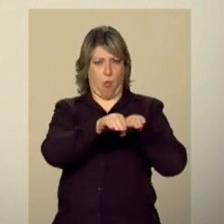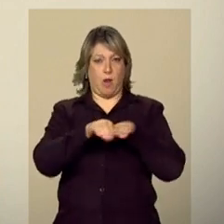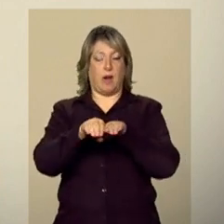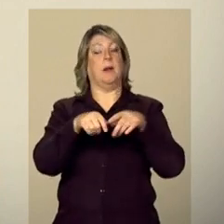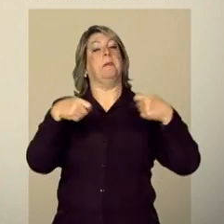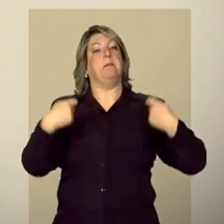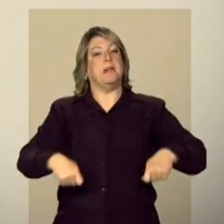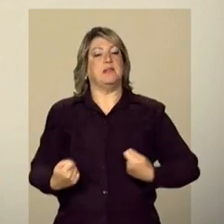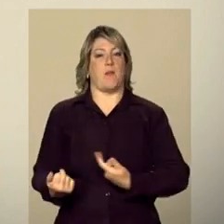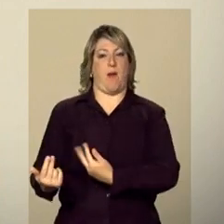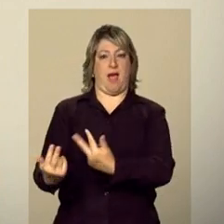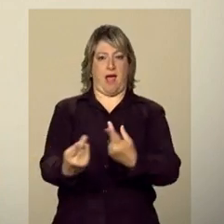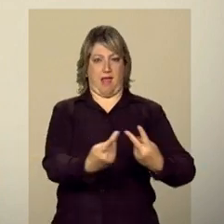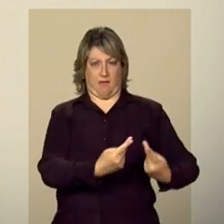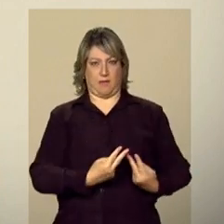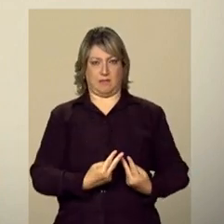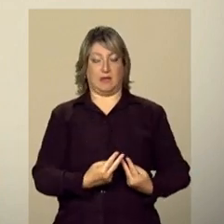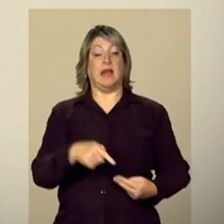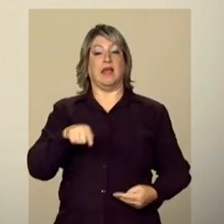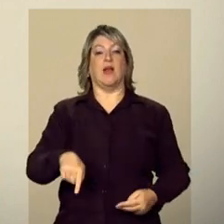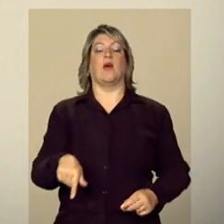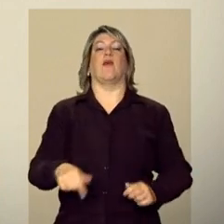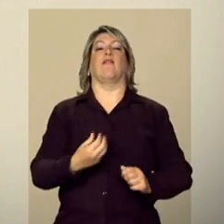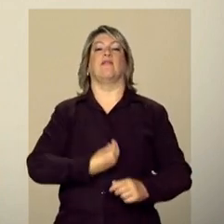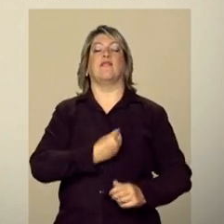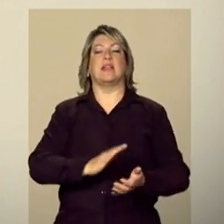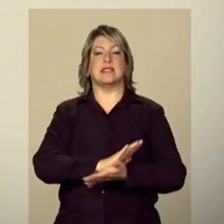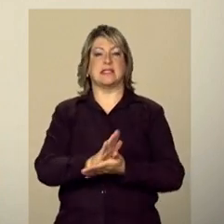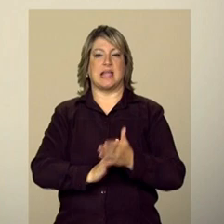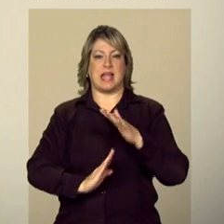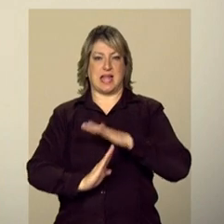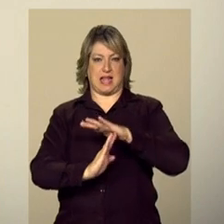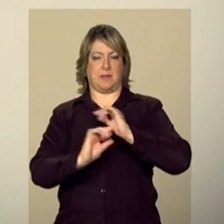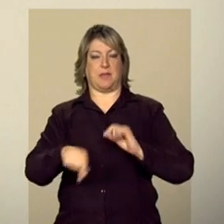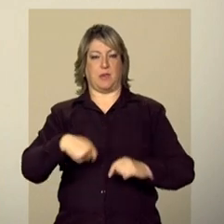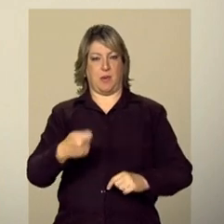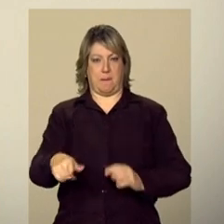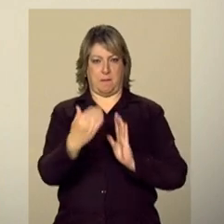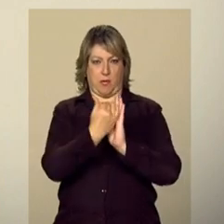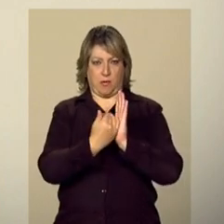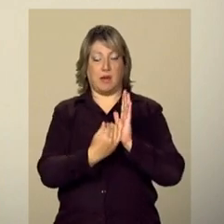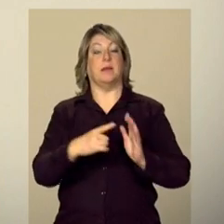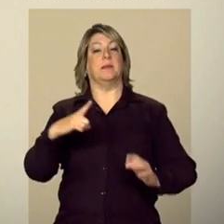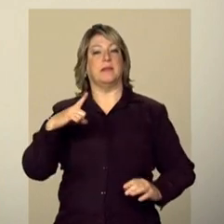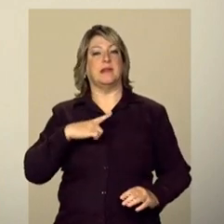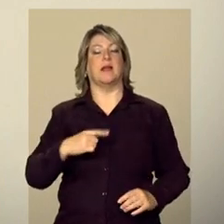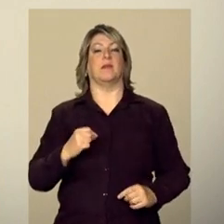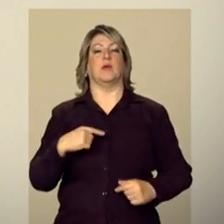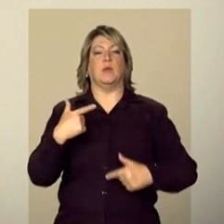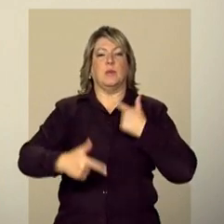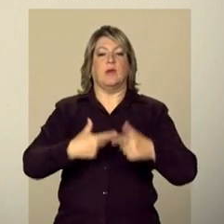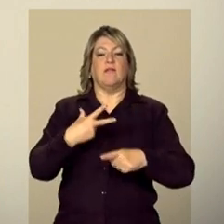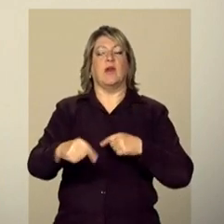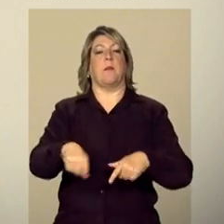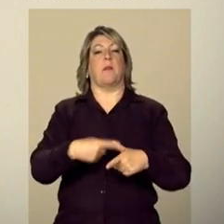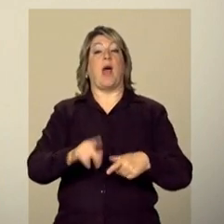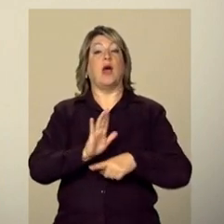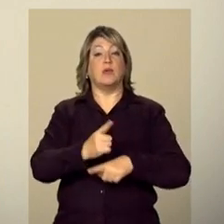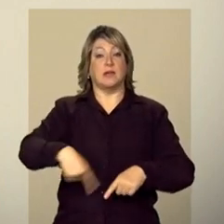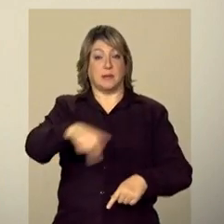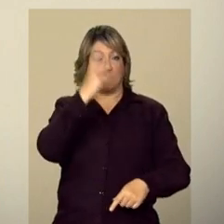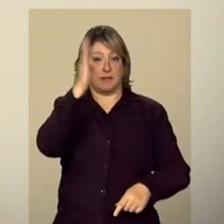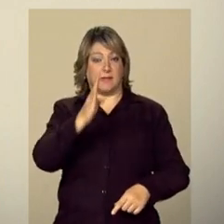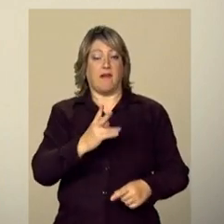devem ser as mesmas conviver sem limite estamos reduzindo obstáculos a ajudando esses brasileiros a